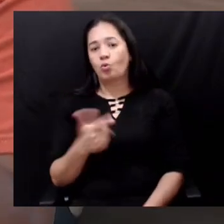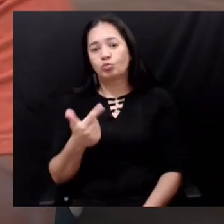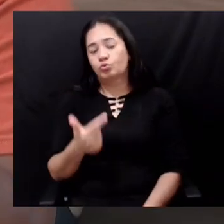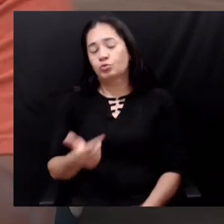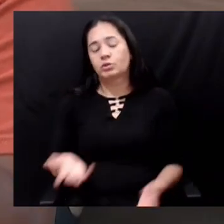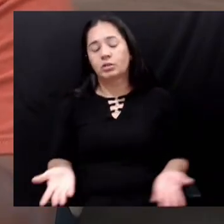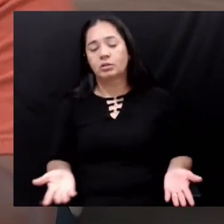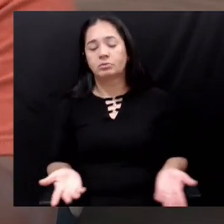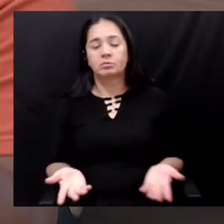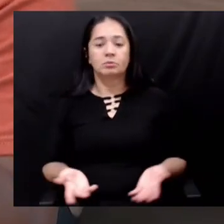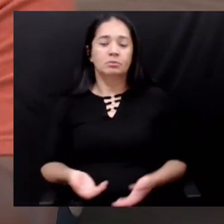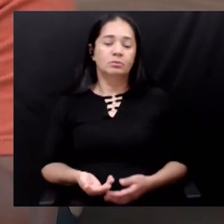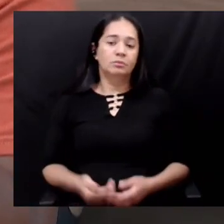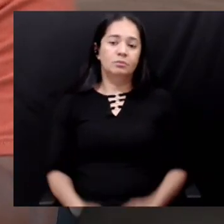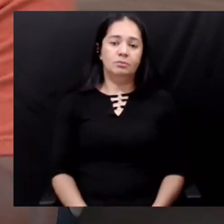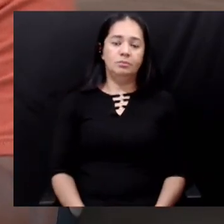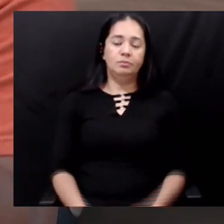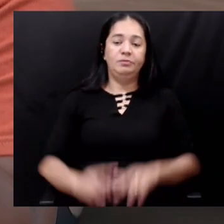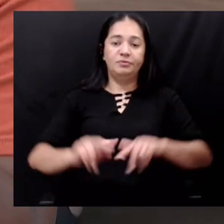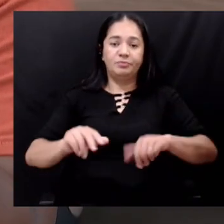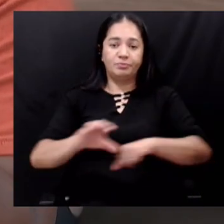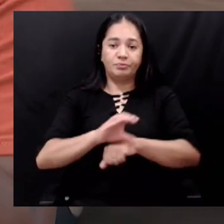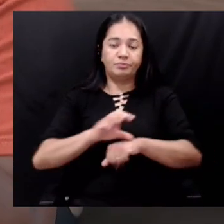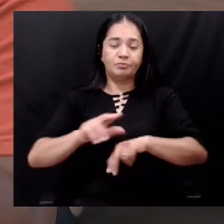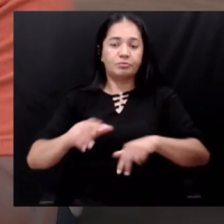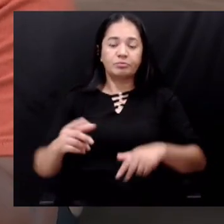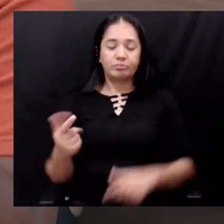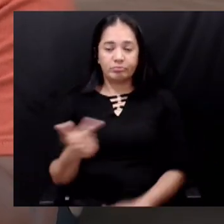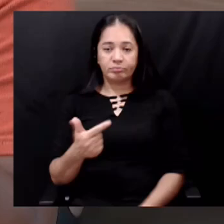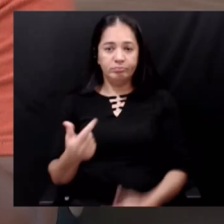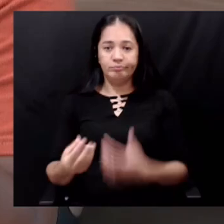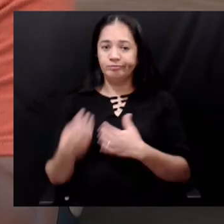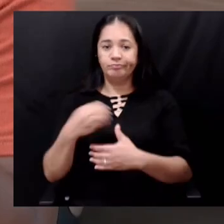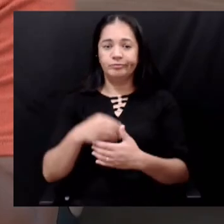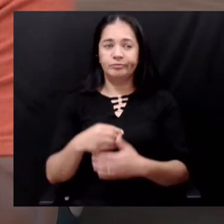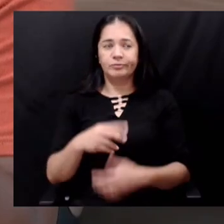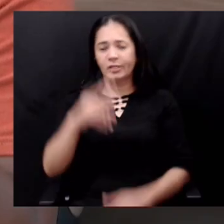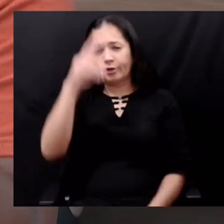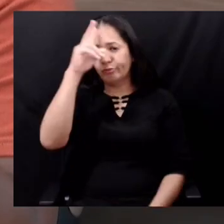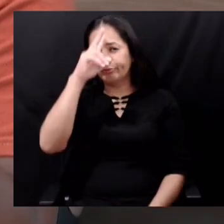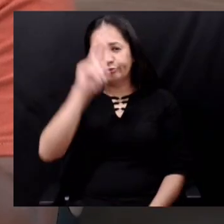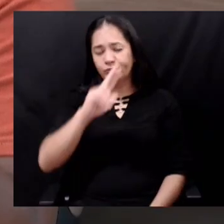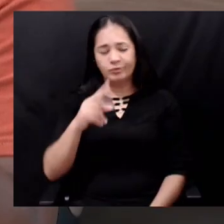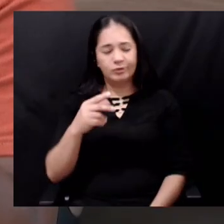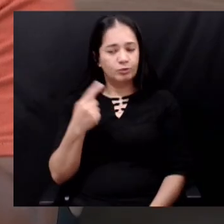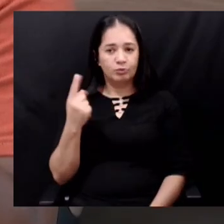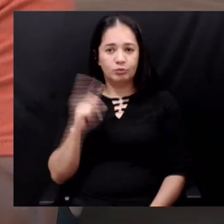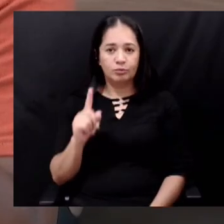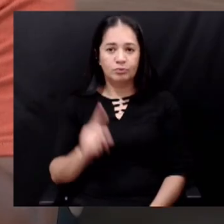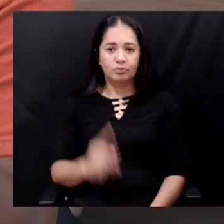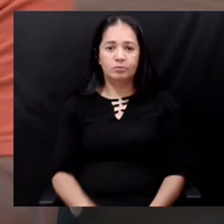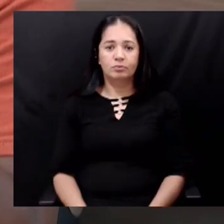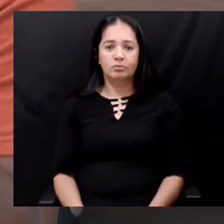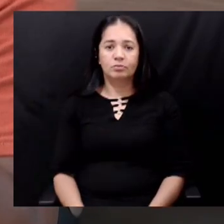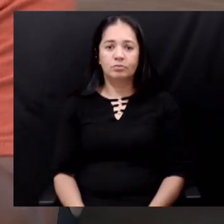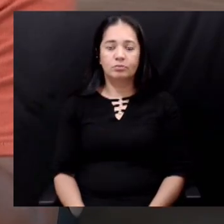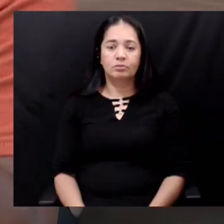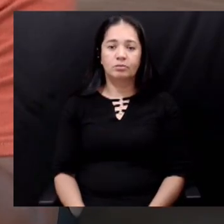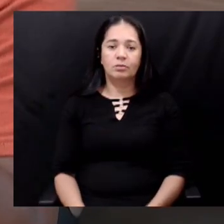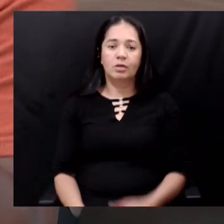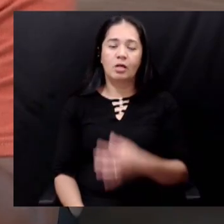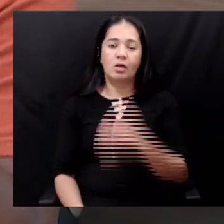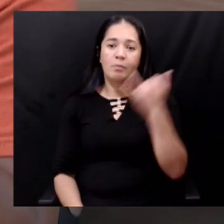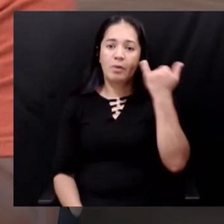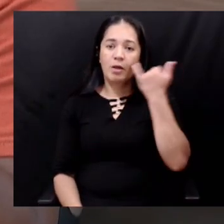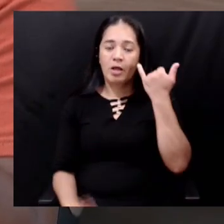outros cursinhos que eu não vou lembrar de cabeça, assim. Mas acho que essa é uma informação importante para a